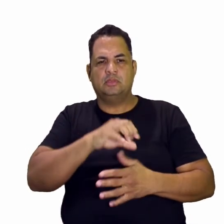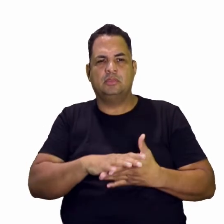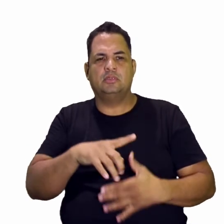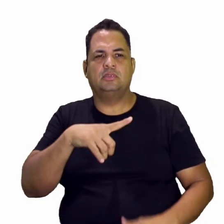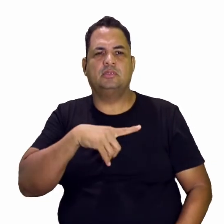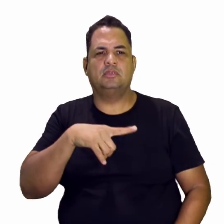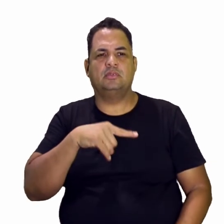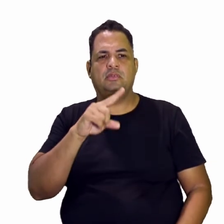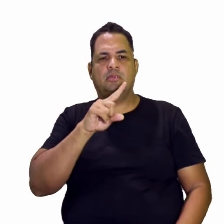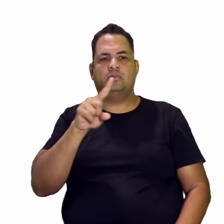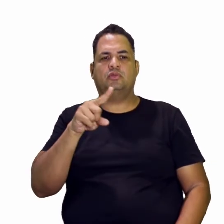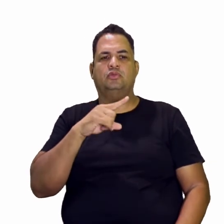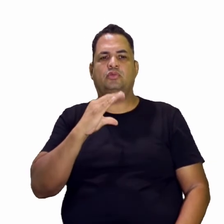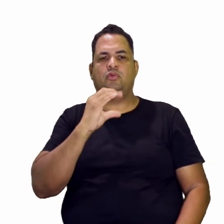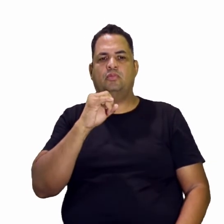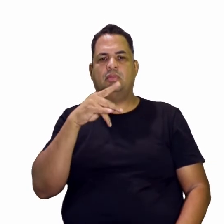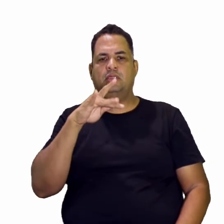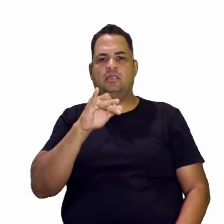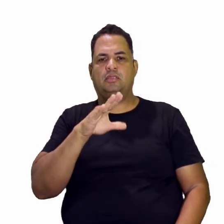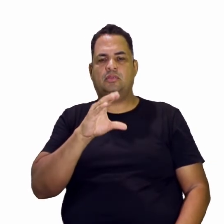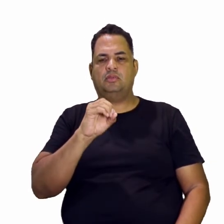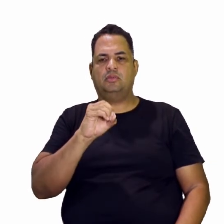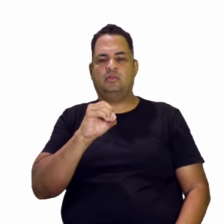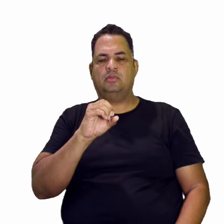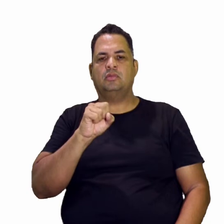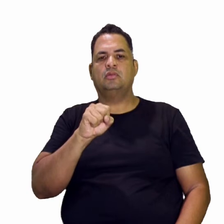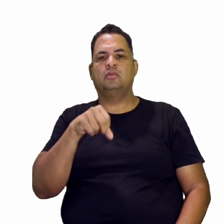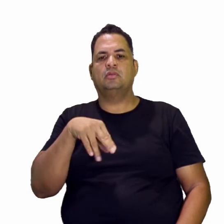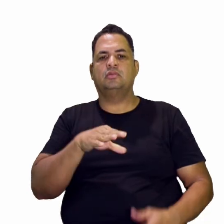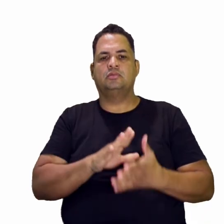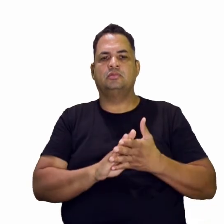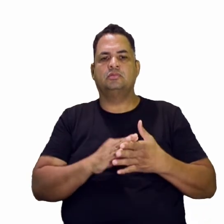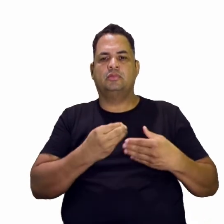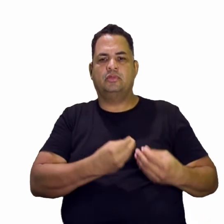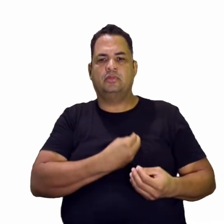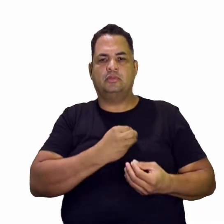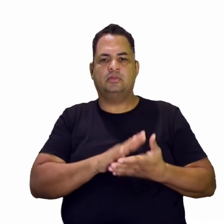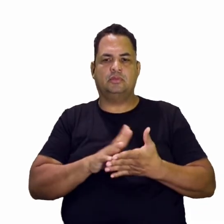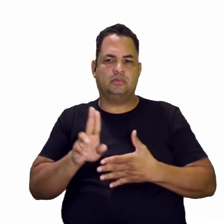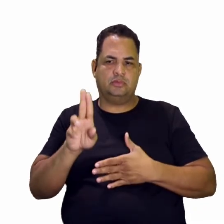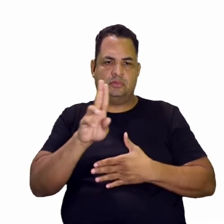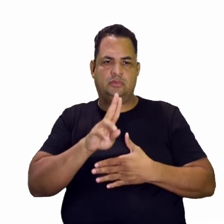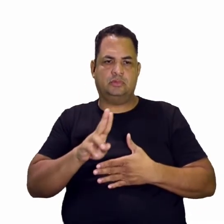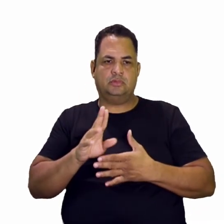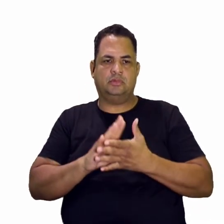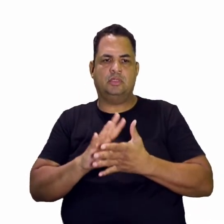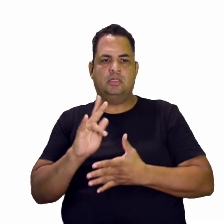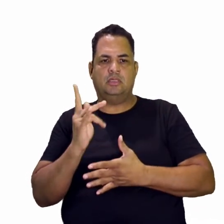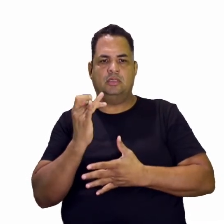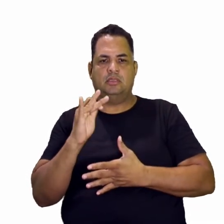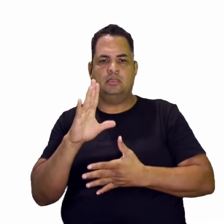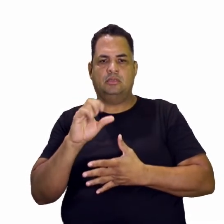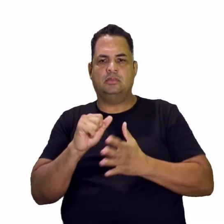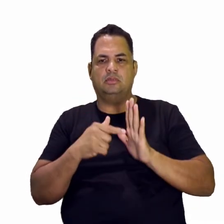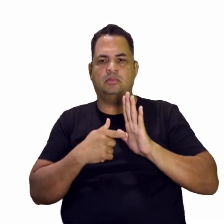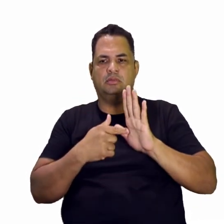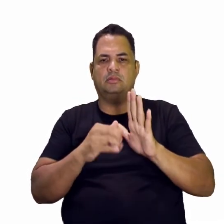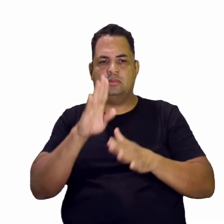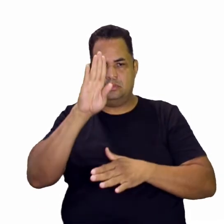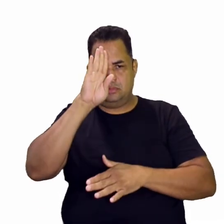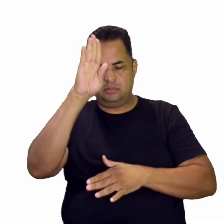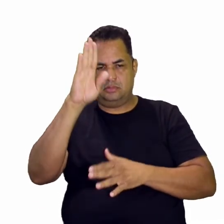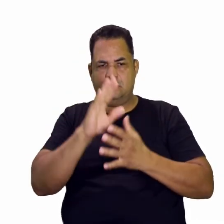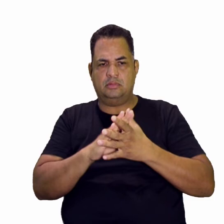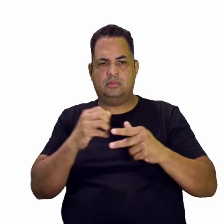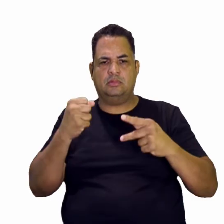a gente tem o zooplâncton. Os organismos consumidores, isto é, heterótrofos, representados principalmente